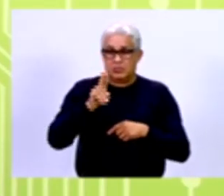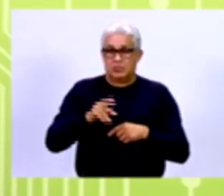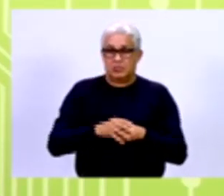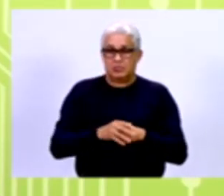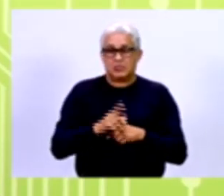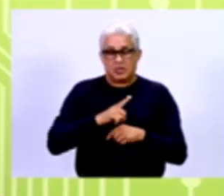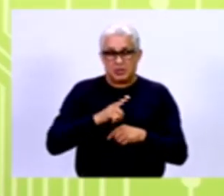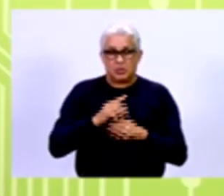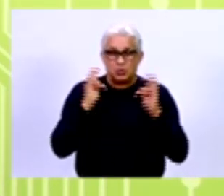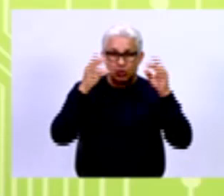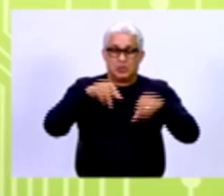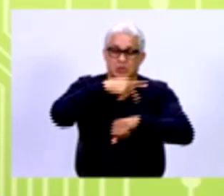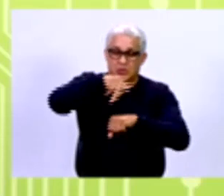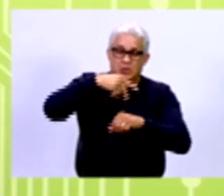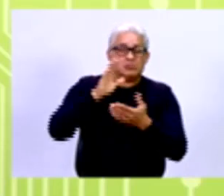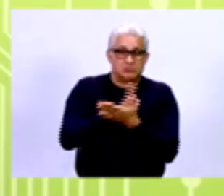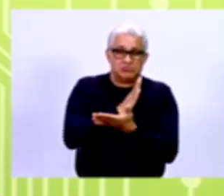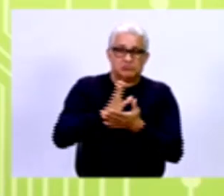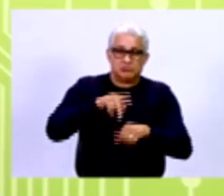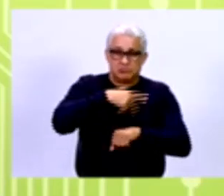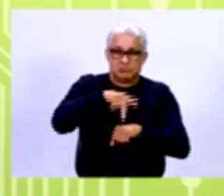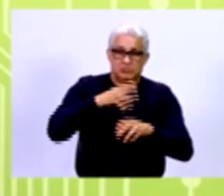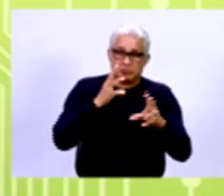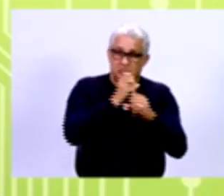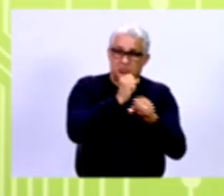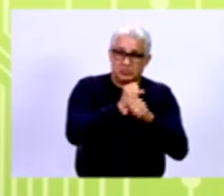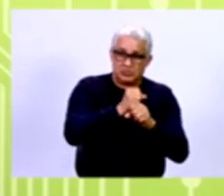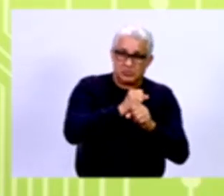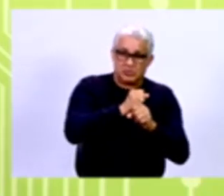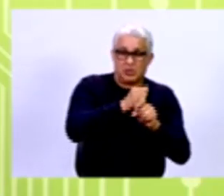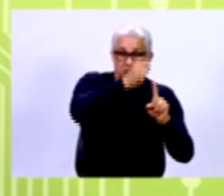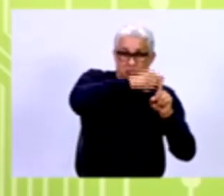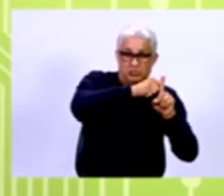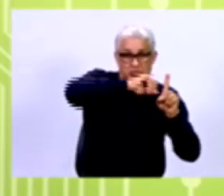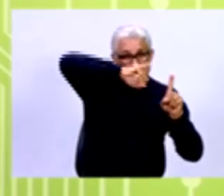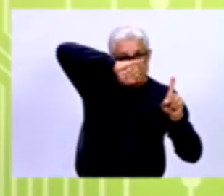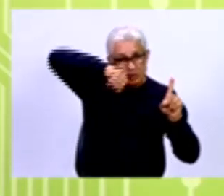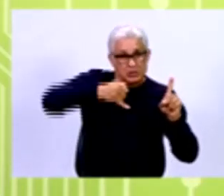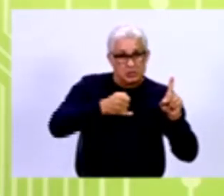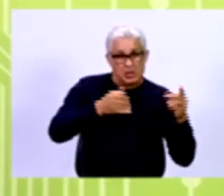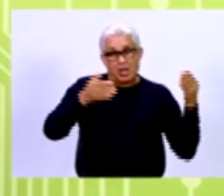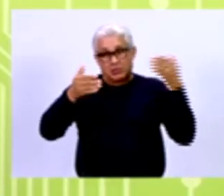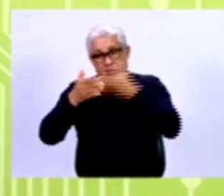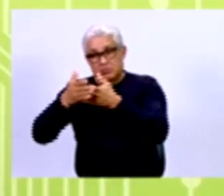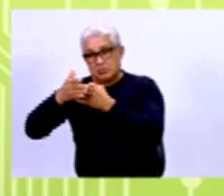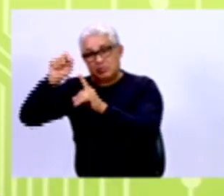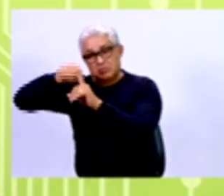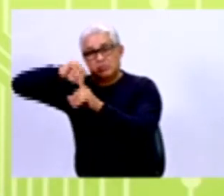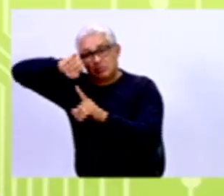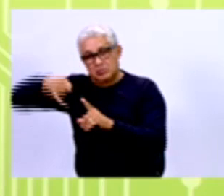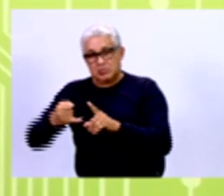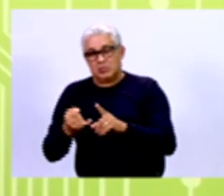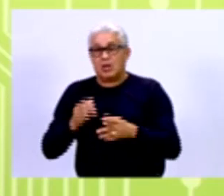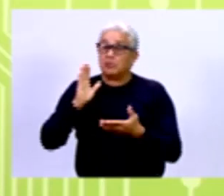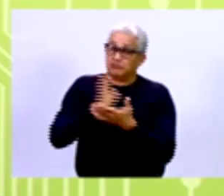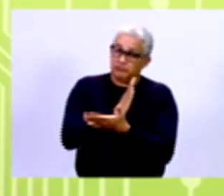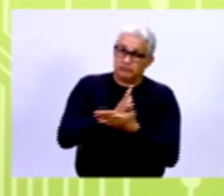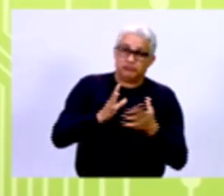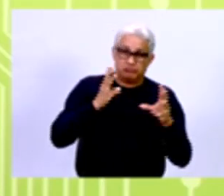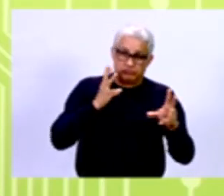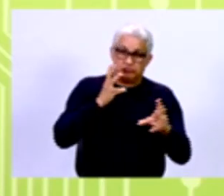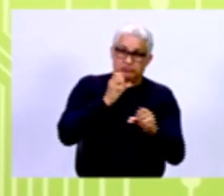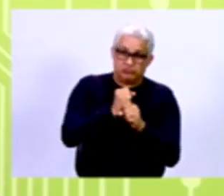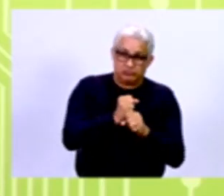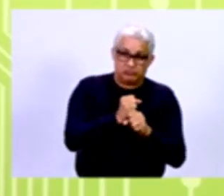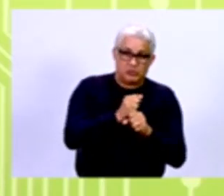para todos os países. Alguns países calculam de janeiro a janeiro, mas isso nem todos. Tem países que calculam